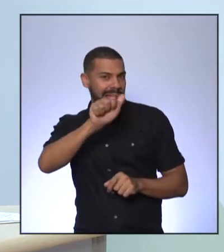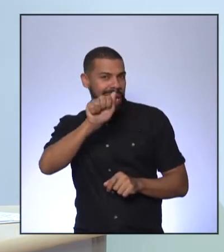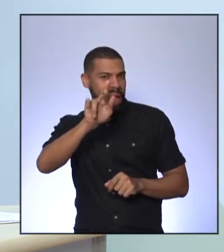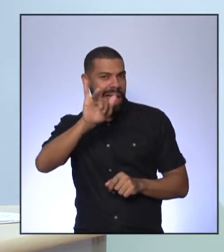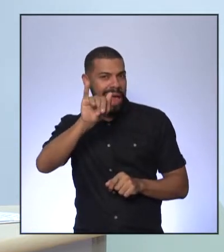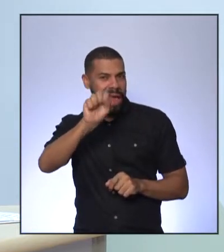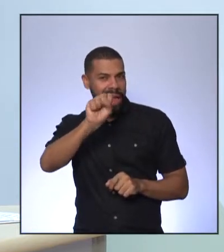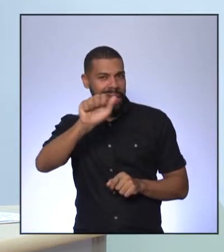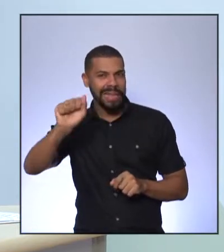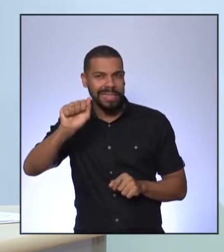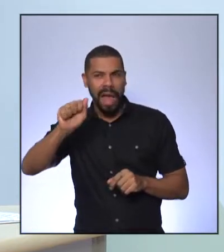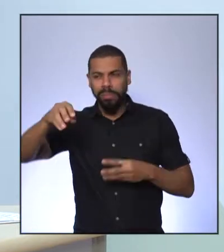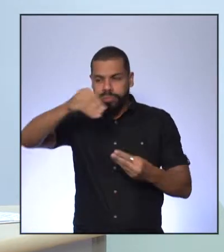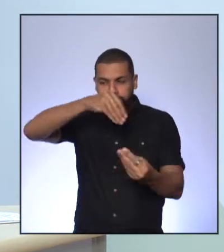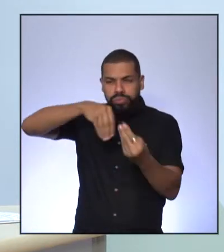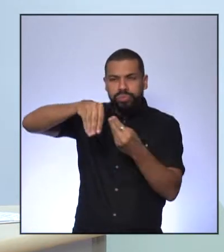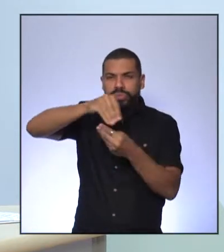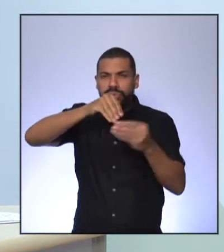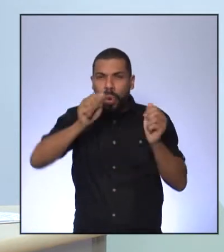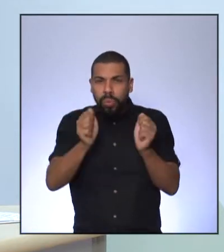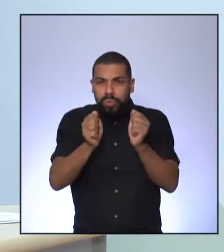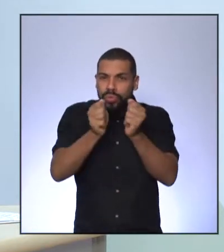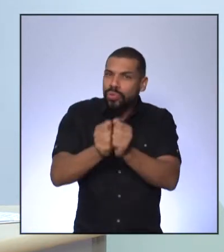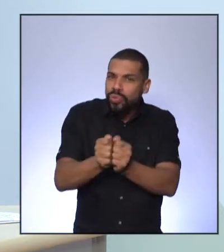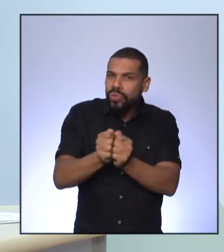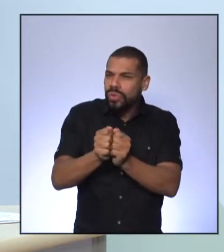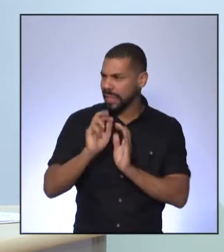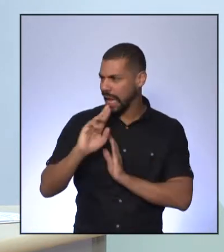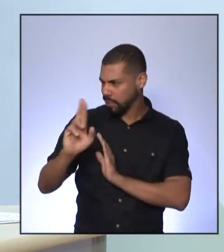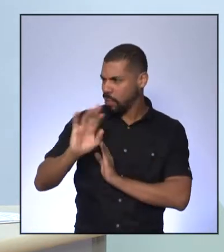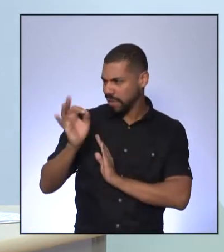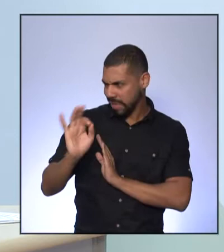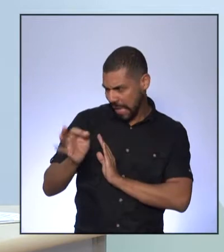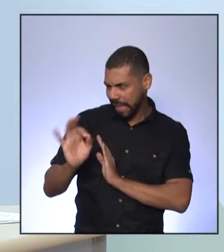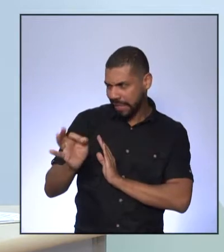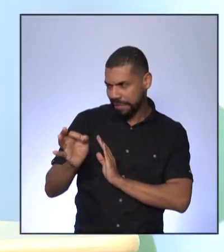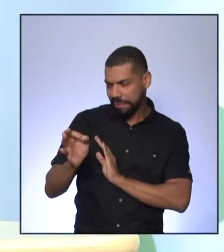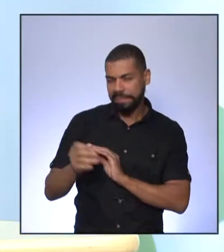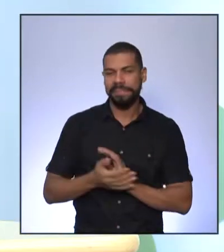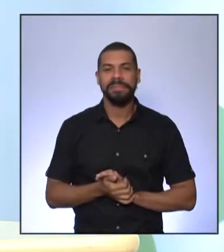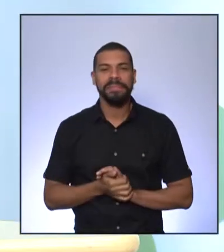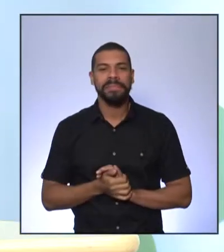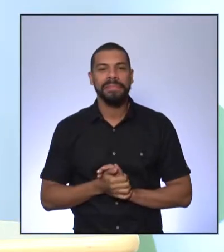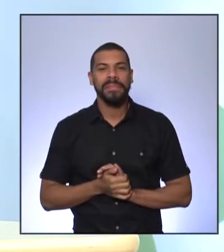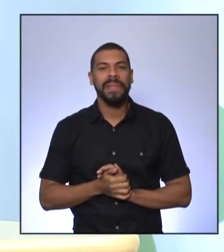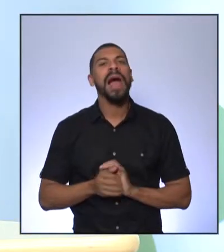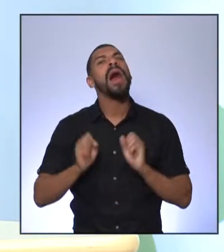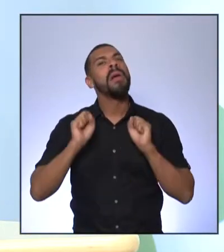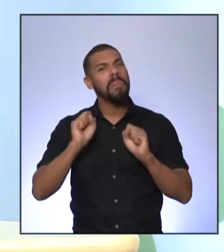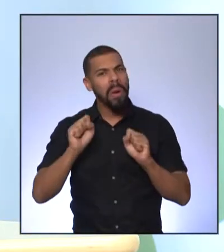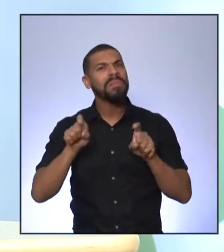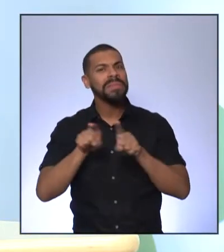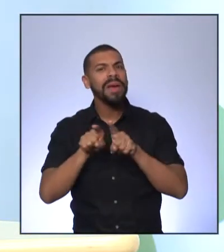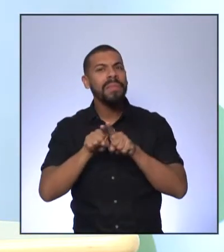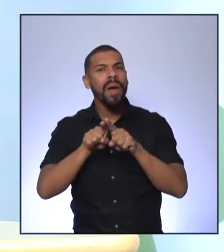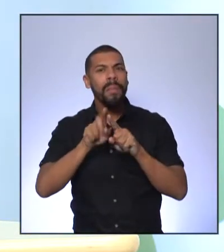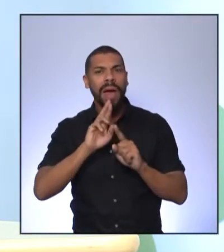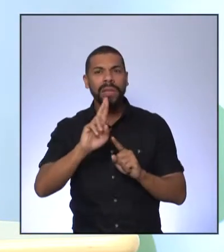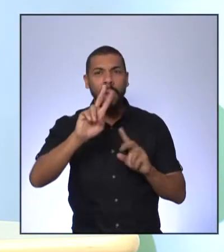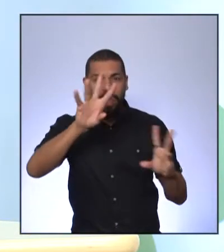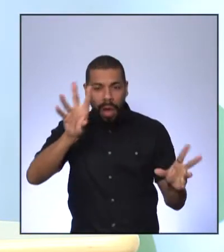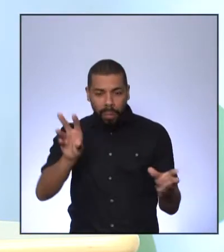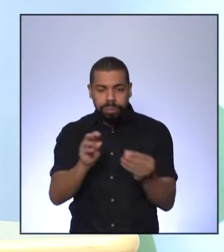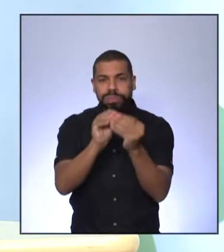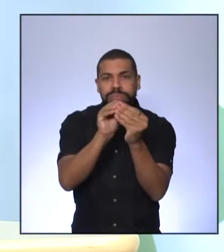elementos juntos. E aí, estão corretas essas respostas? Então, a gente pode formular uma resposta única